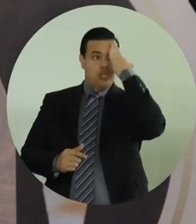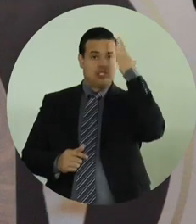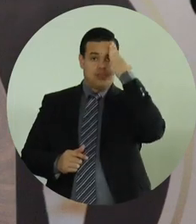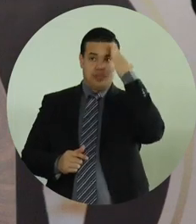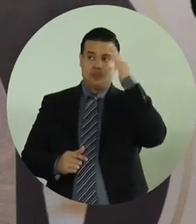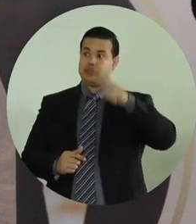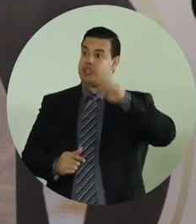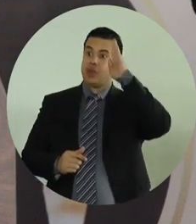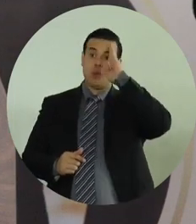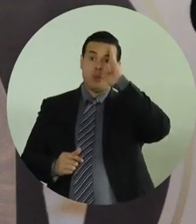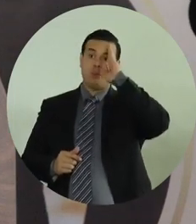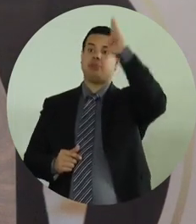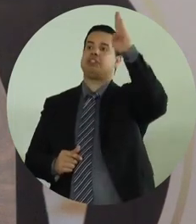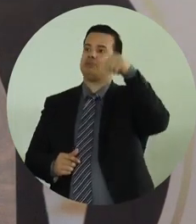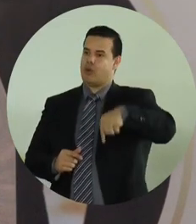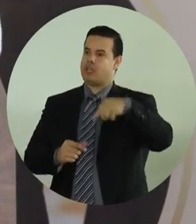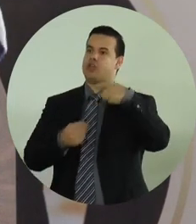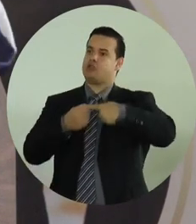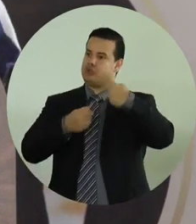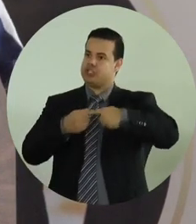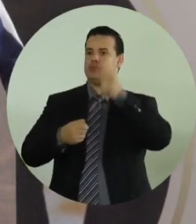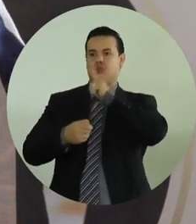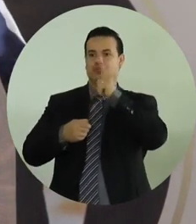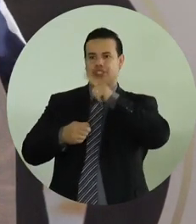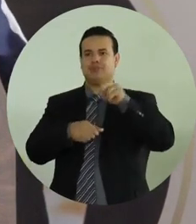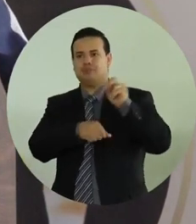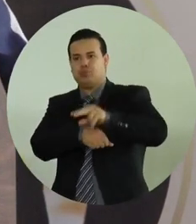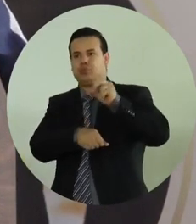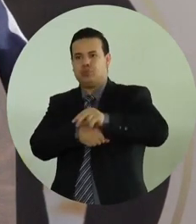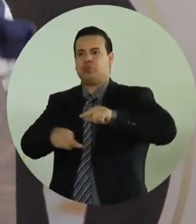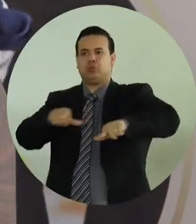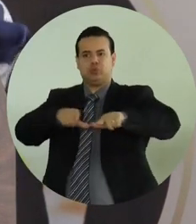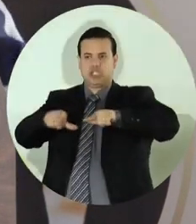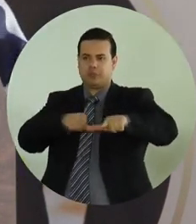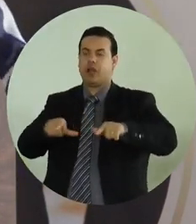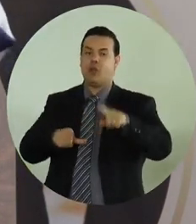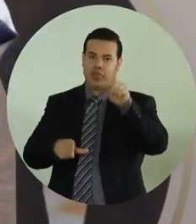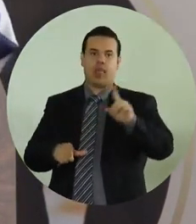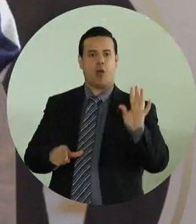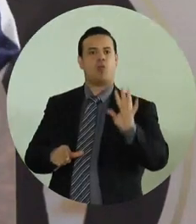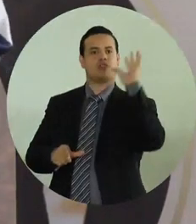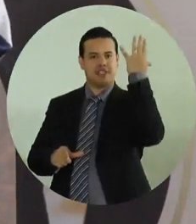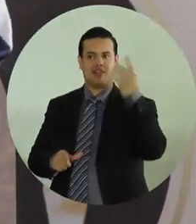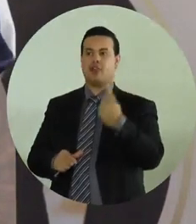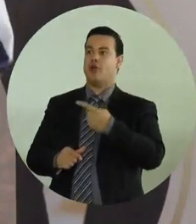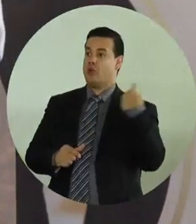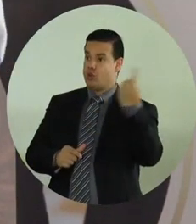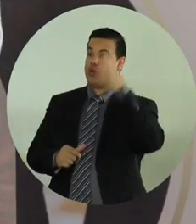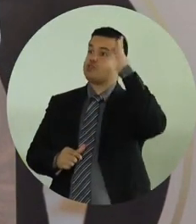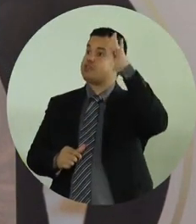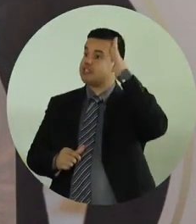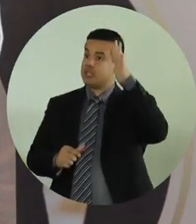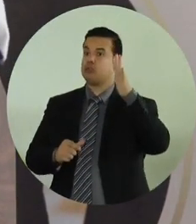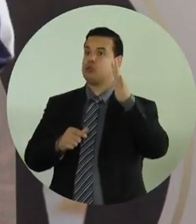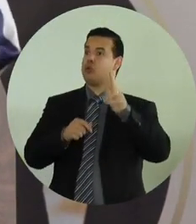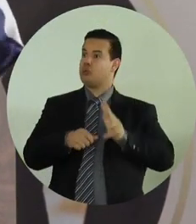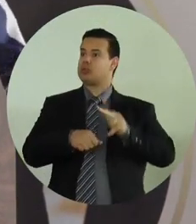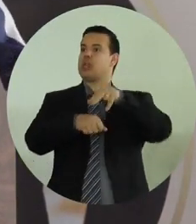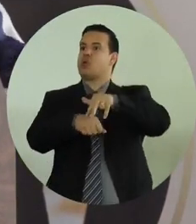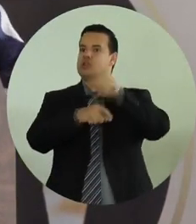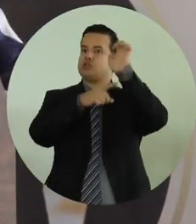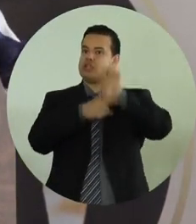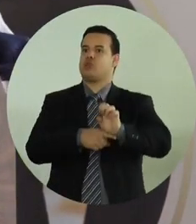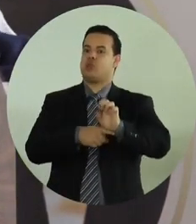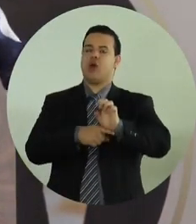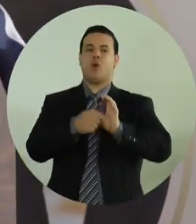o principal mote do município. E efetivamente é isso que está acontecendo. Quando a gente fala do papel, do protagonismo do Estado na